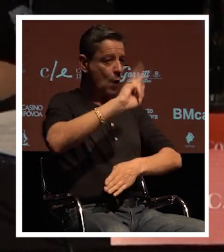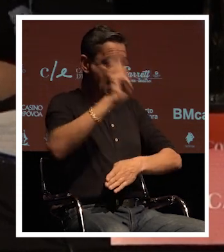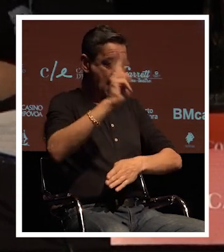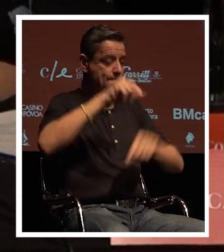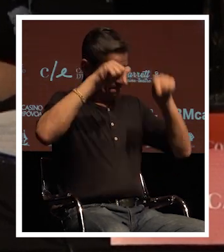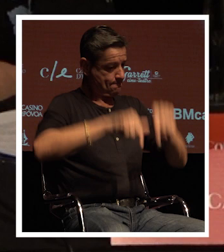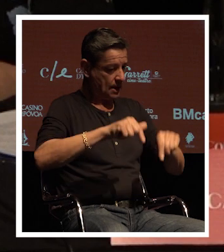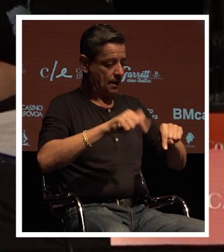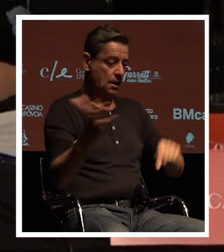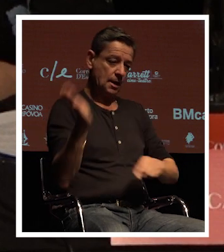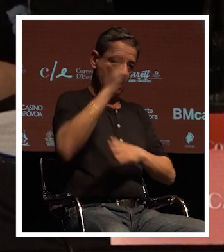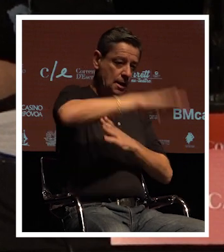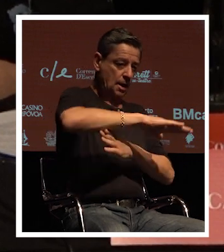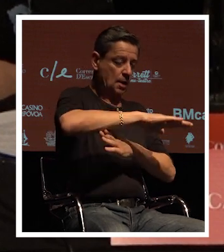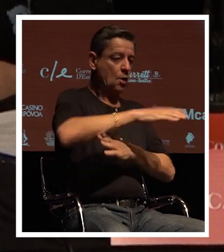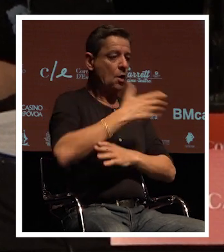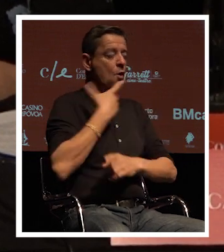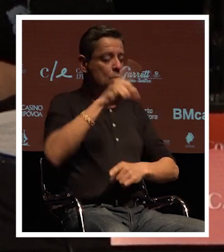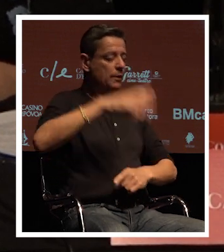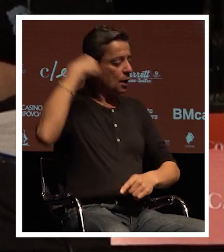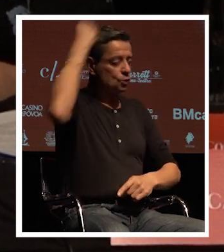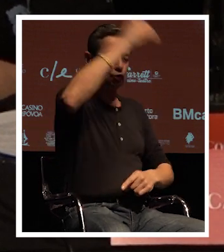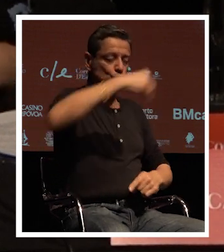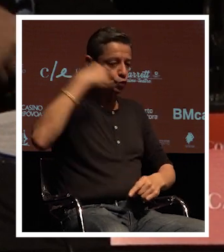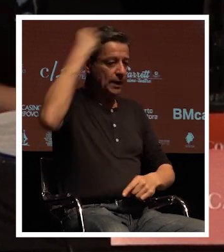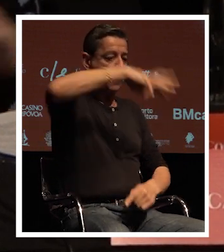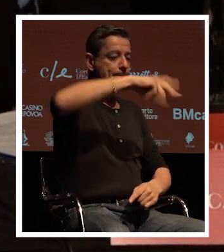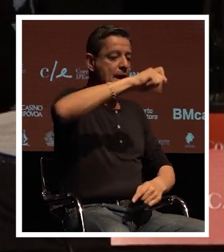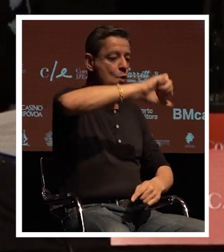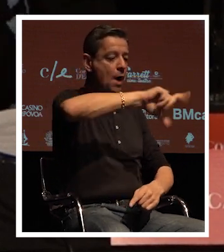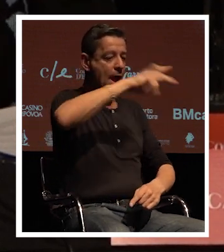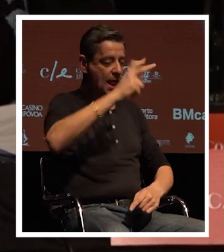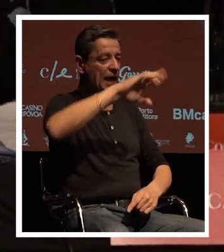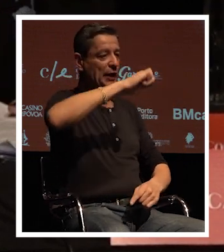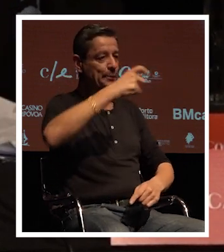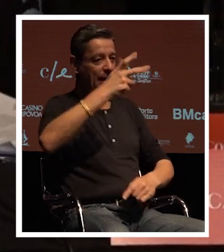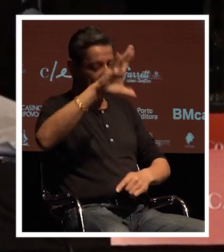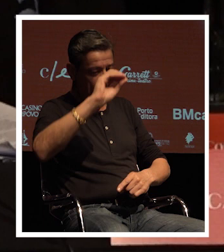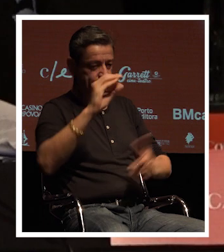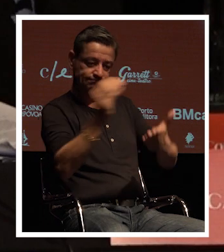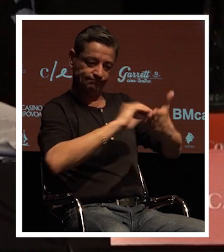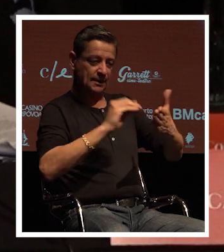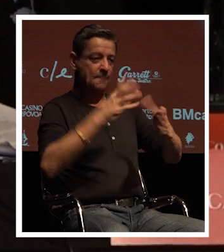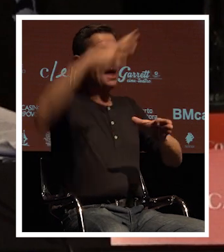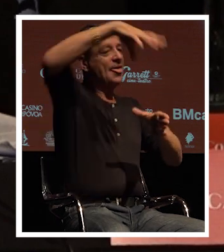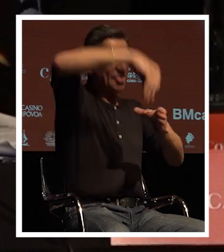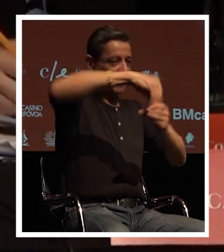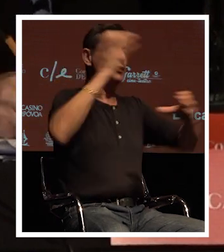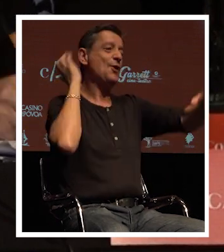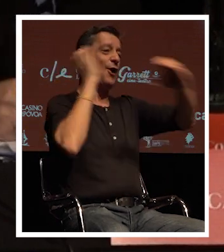ter aqui estado que volta em meia ainda sonhava com Manela Ribeiro a empurrar os Escritores para dentro do